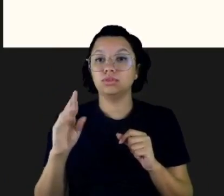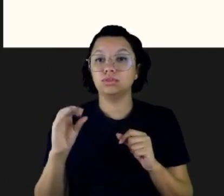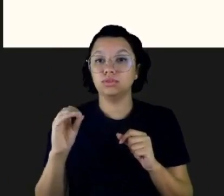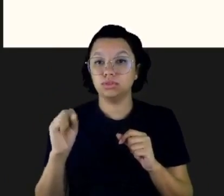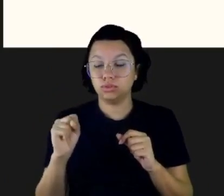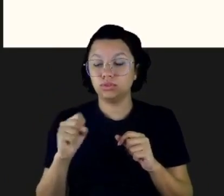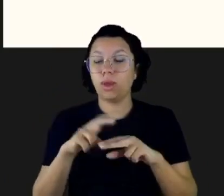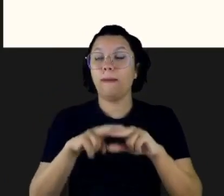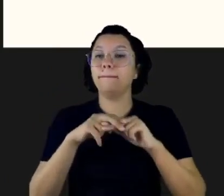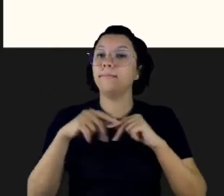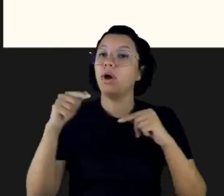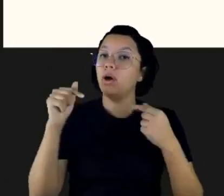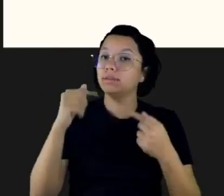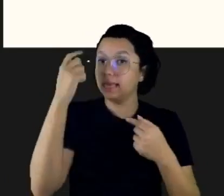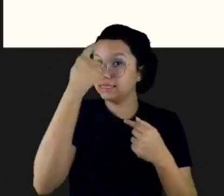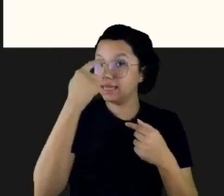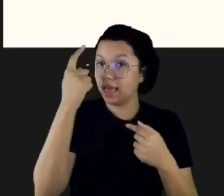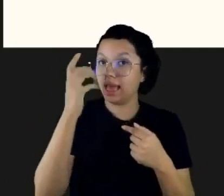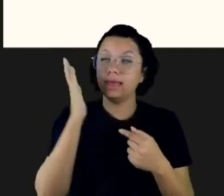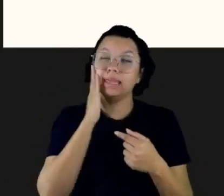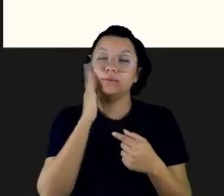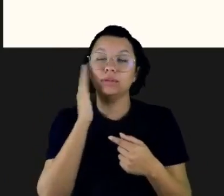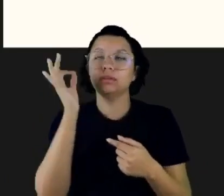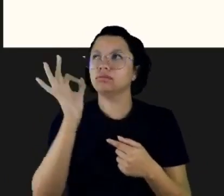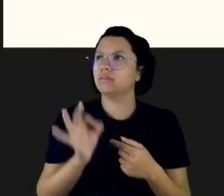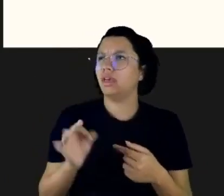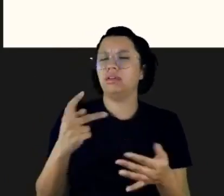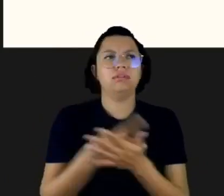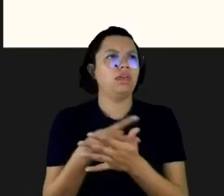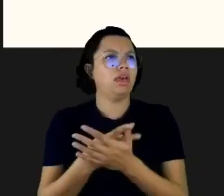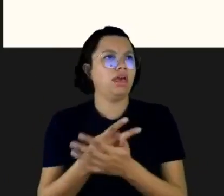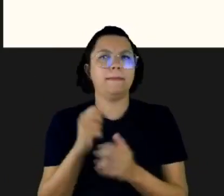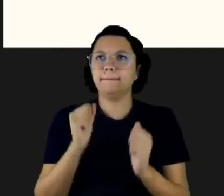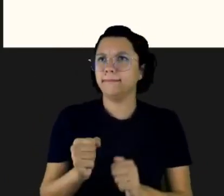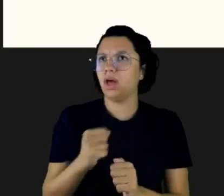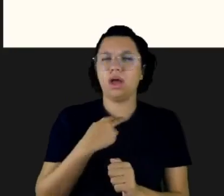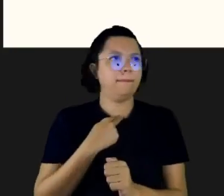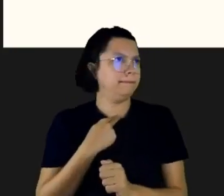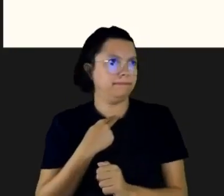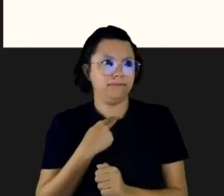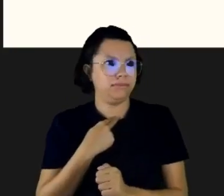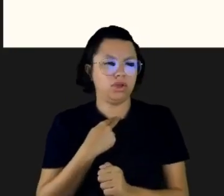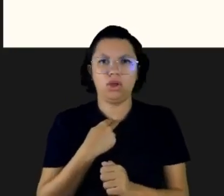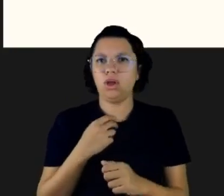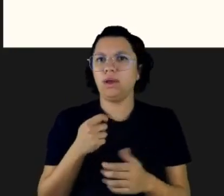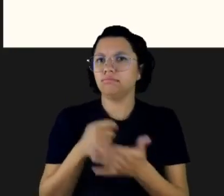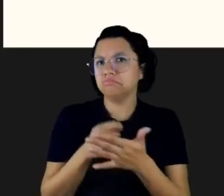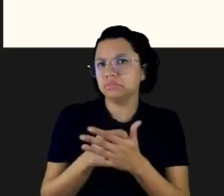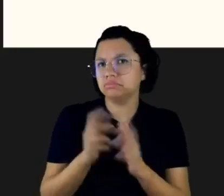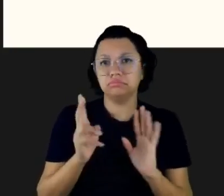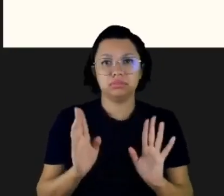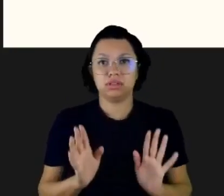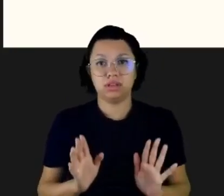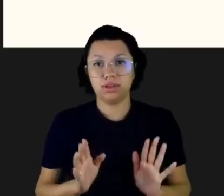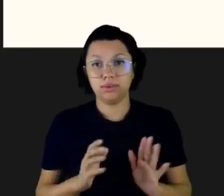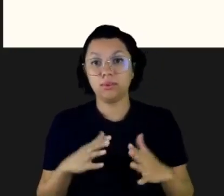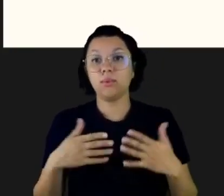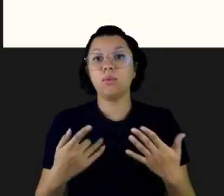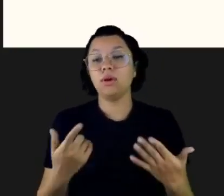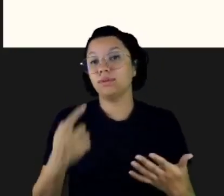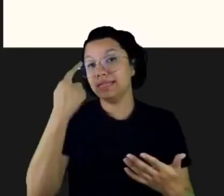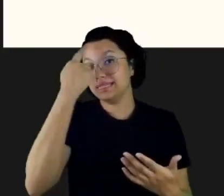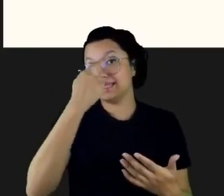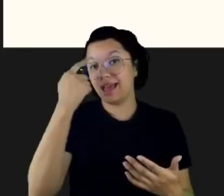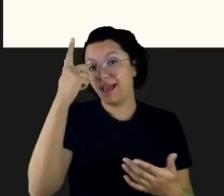que é certo e errado, o que pode, o que não pode, o que deve, o que não deve. Quando essa área é comprometida, eu não tenho